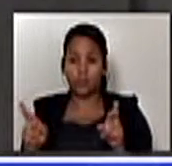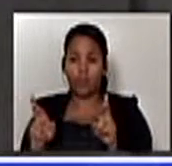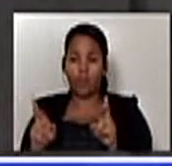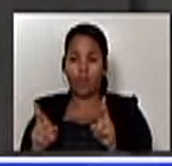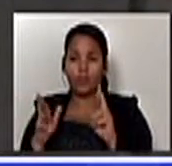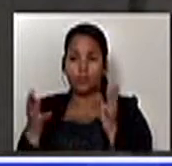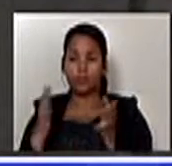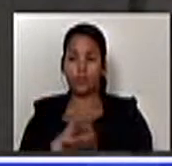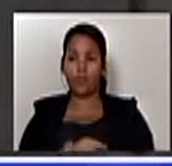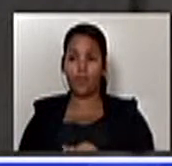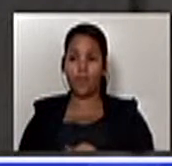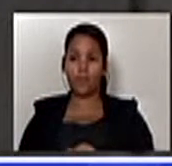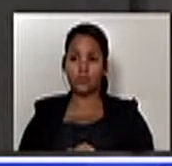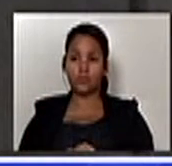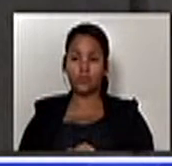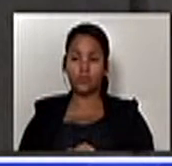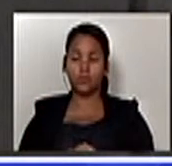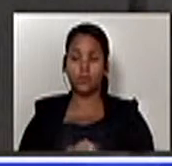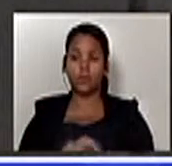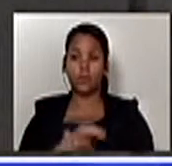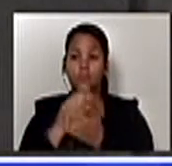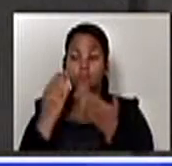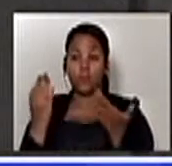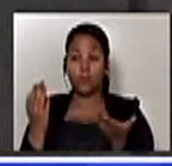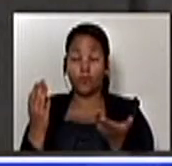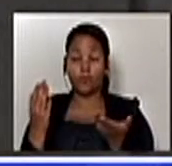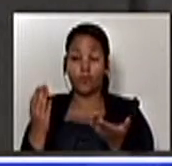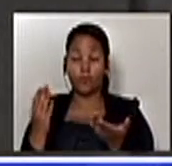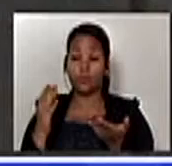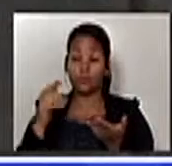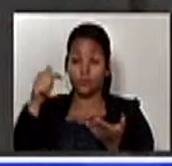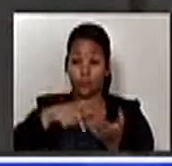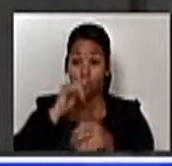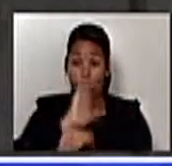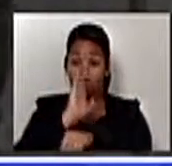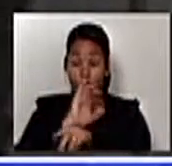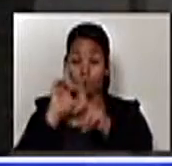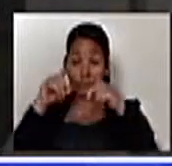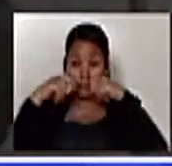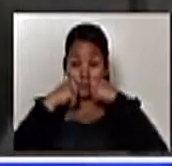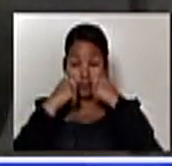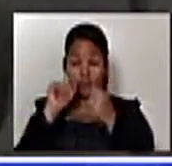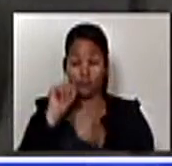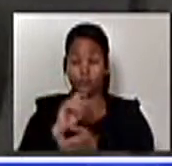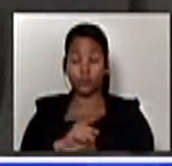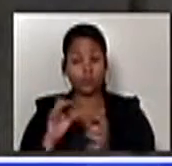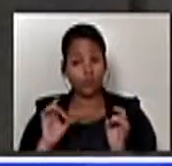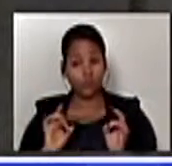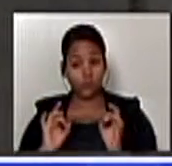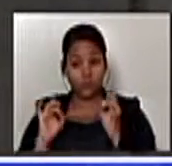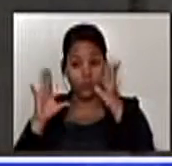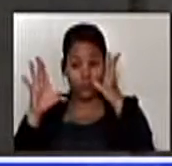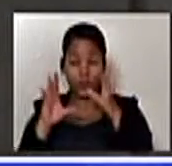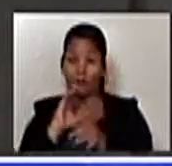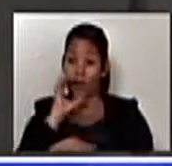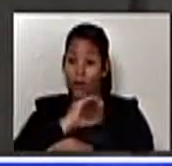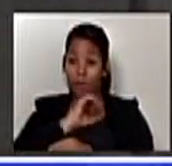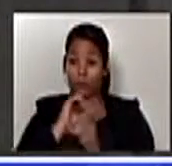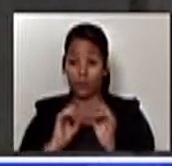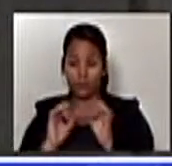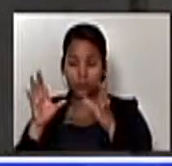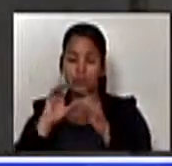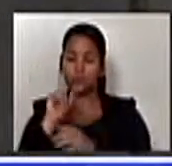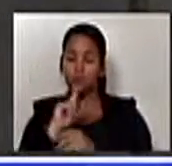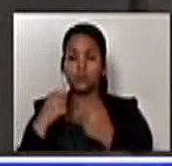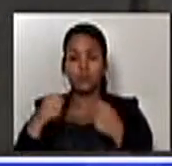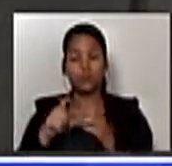para Alagoas não é bom vender a empresa antes de se resolver o problema do débito que a gente entende que